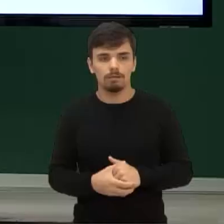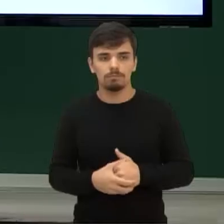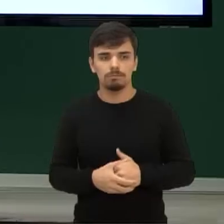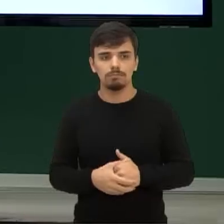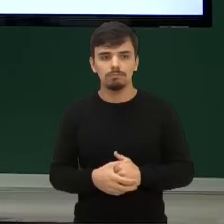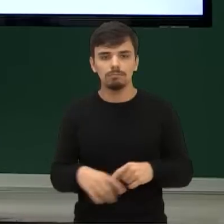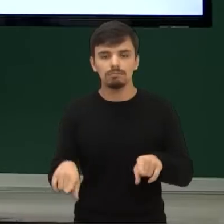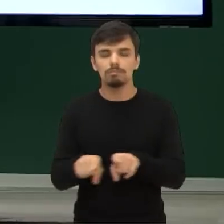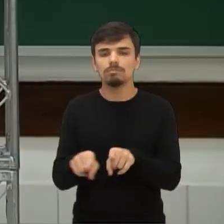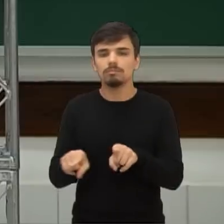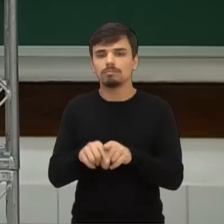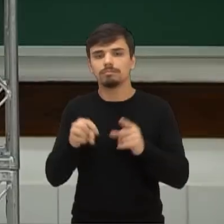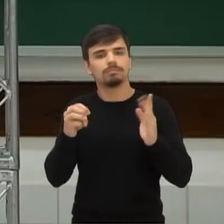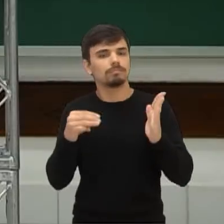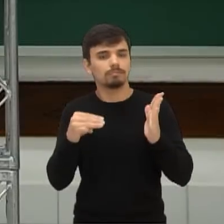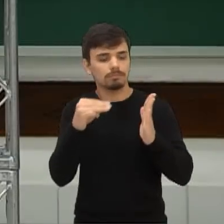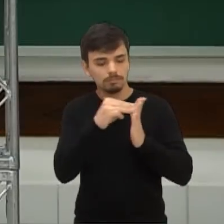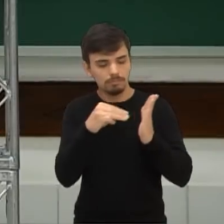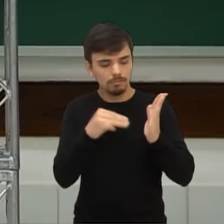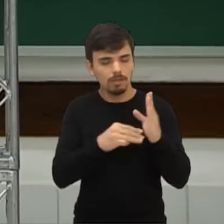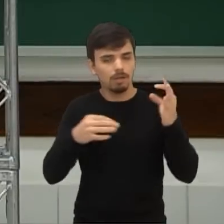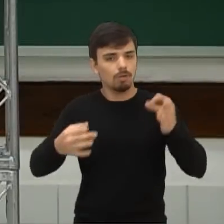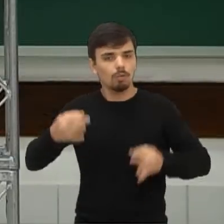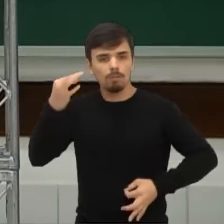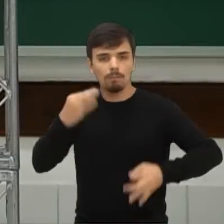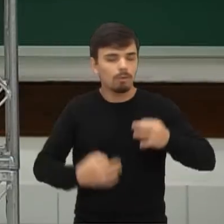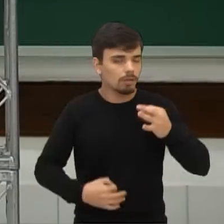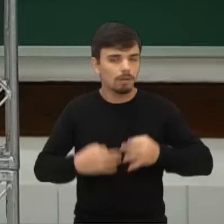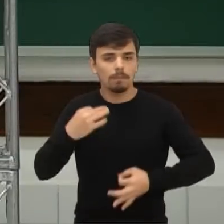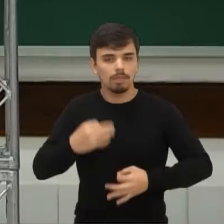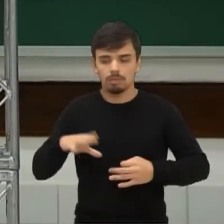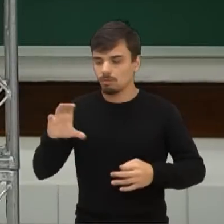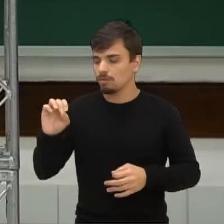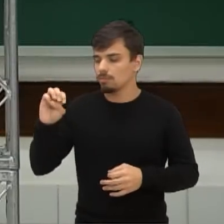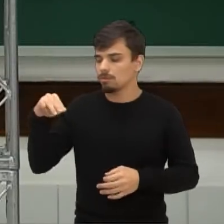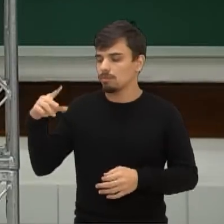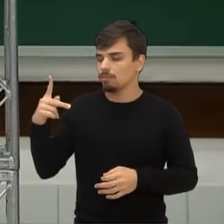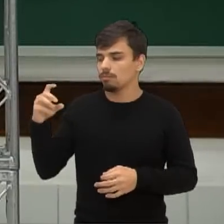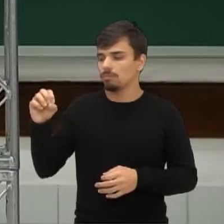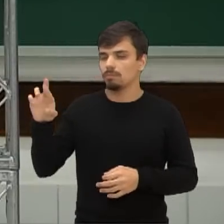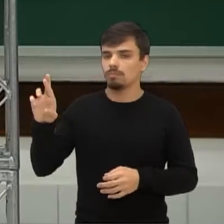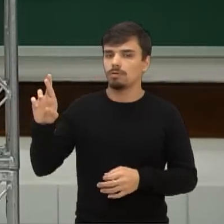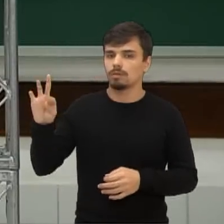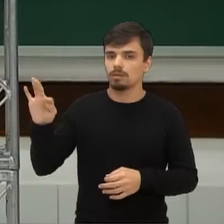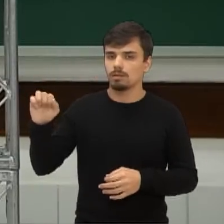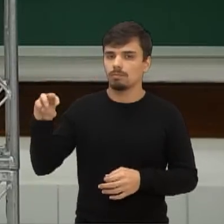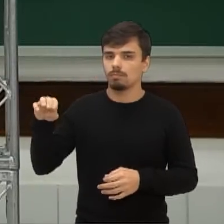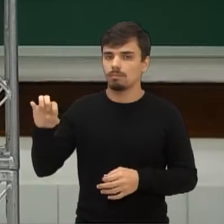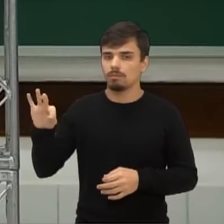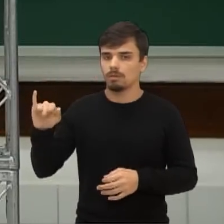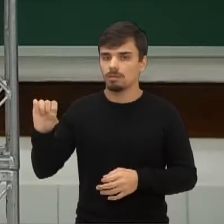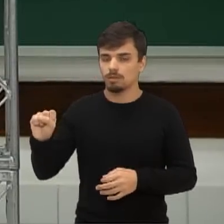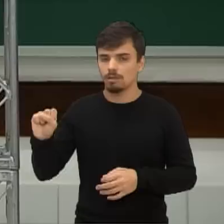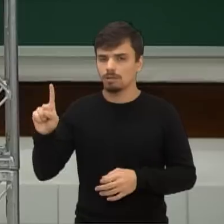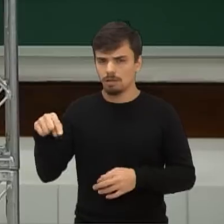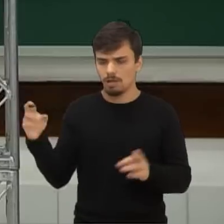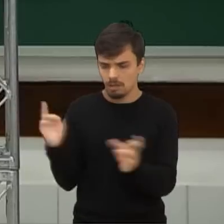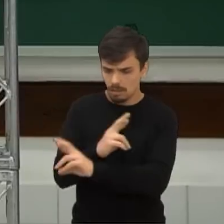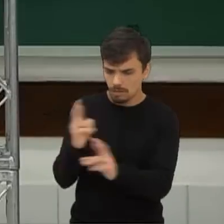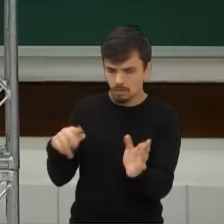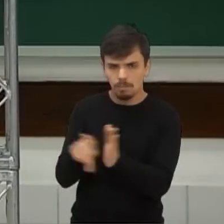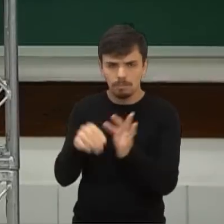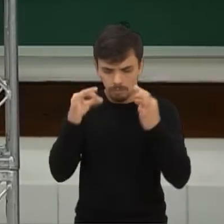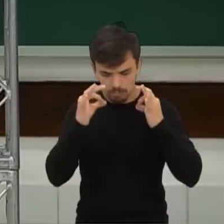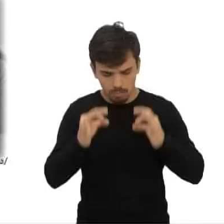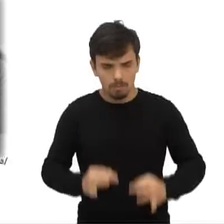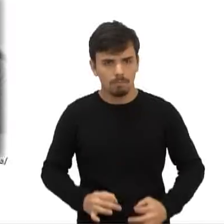E os métodos chamados de comportamentais? Esse nome comportamentais, né, a gente já associa com comportamento. E é isso mesmo.